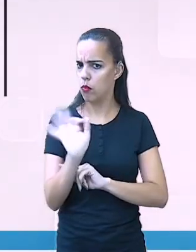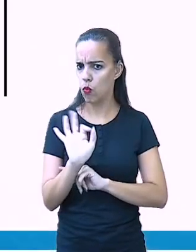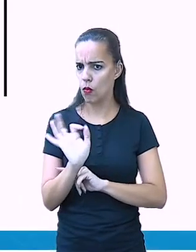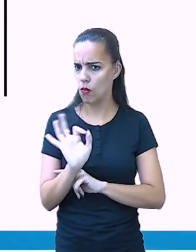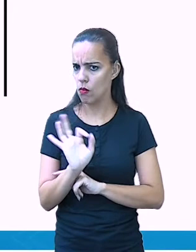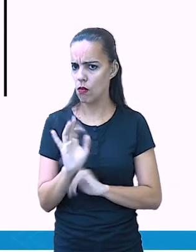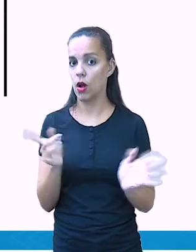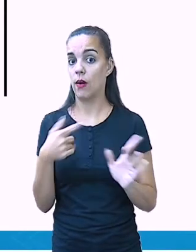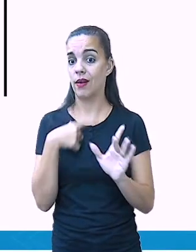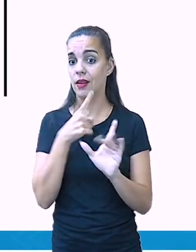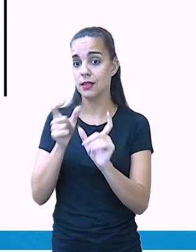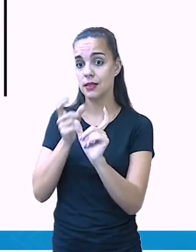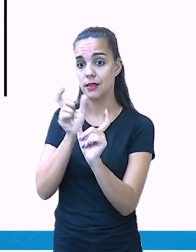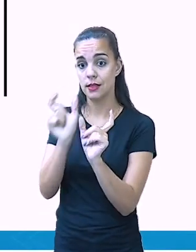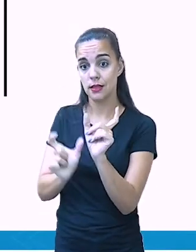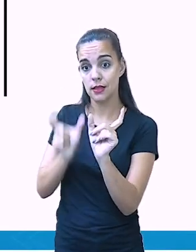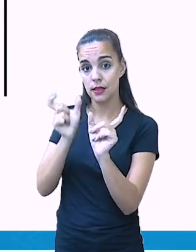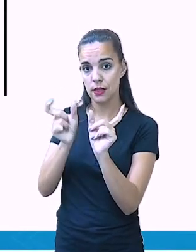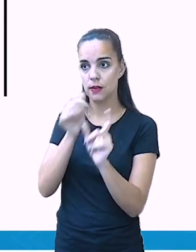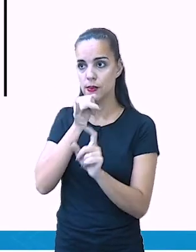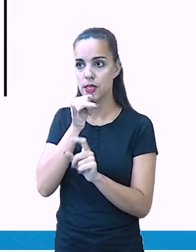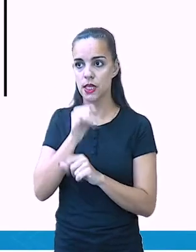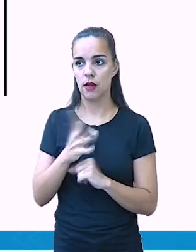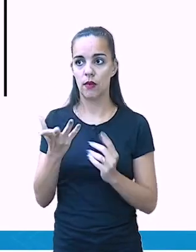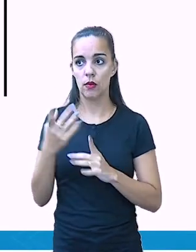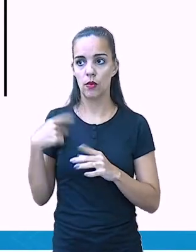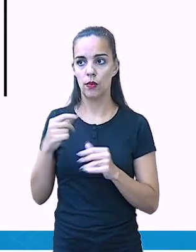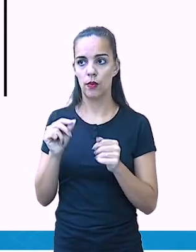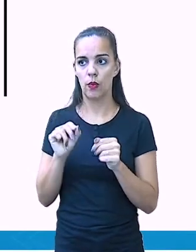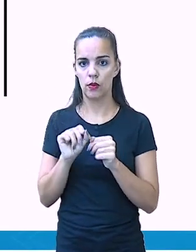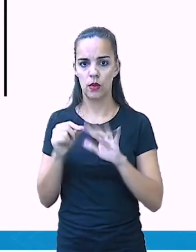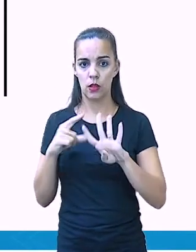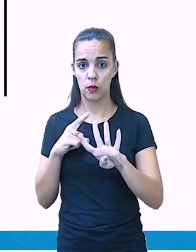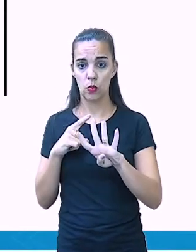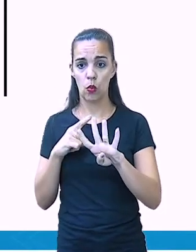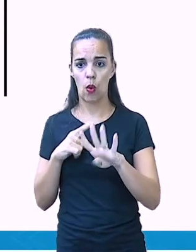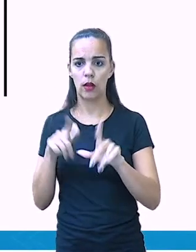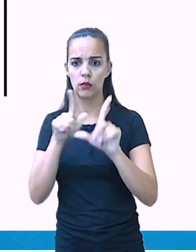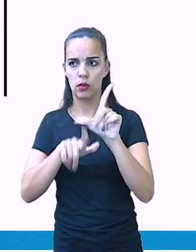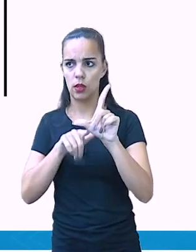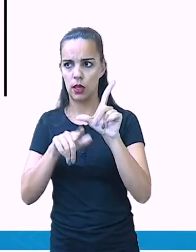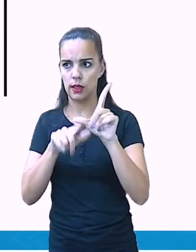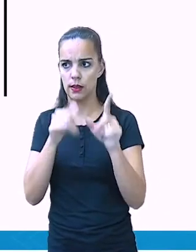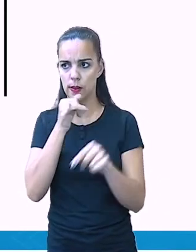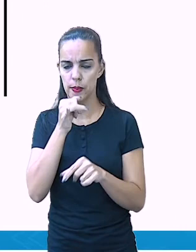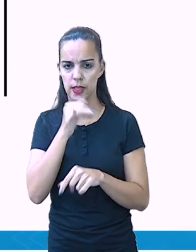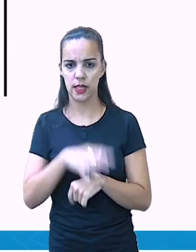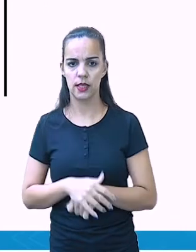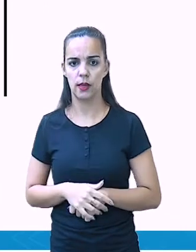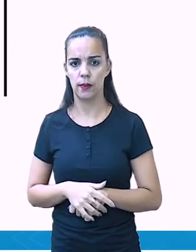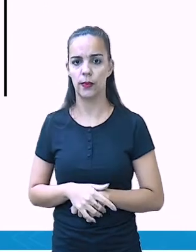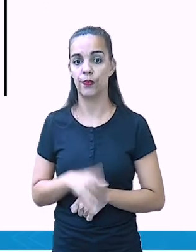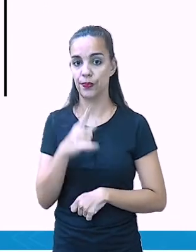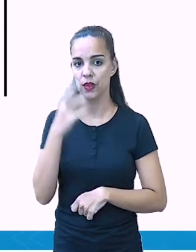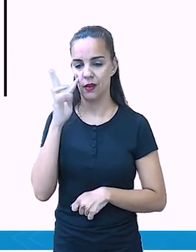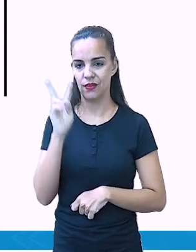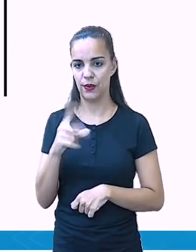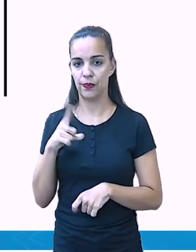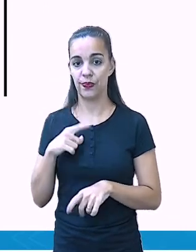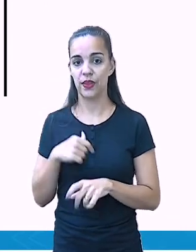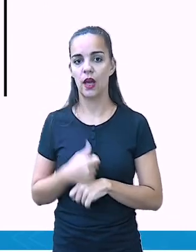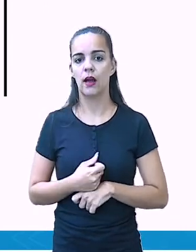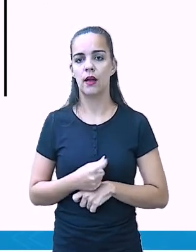a palavra sapo. A gente tem uma palavra com 4 letras. Então, vamos colocar as letras de sapo.